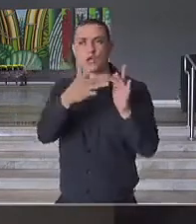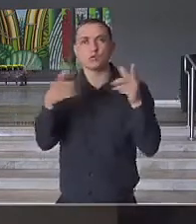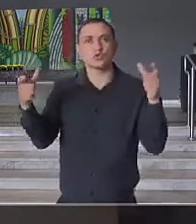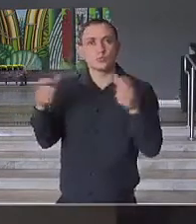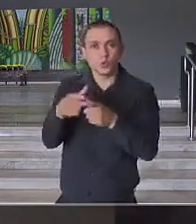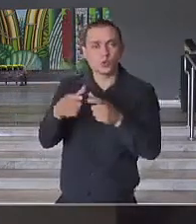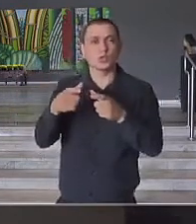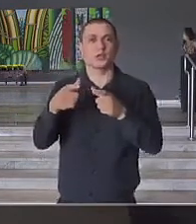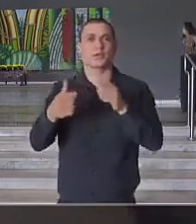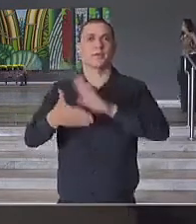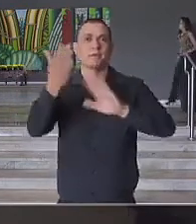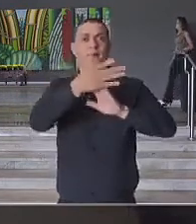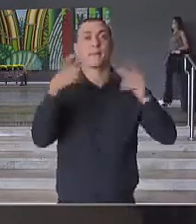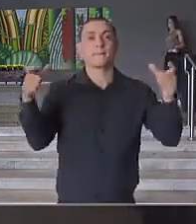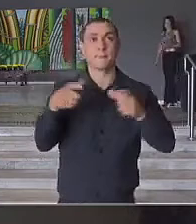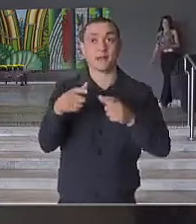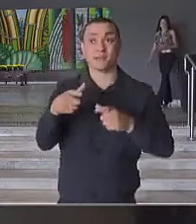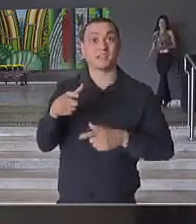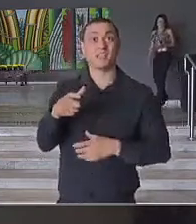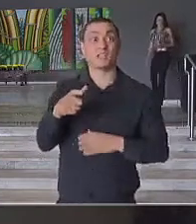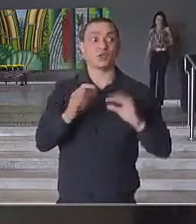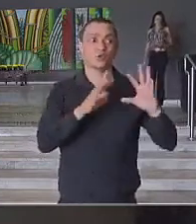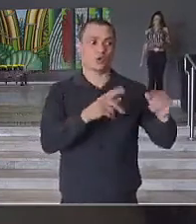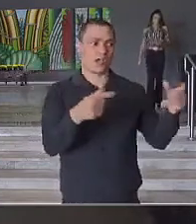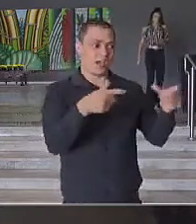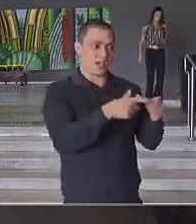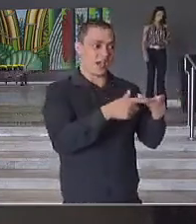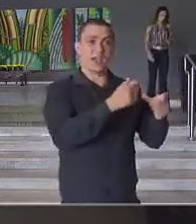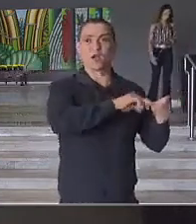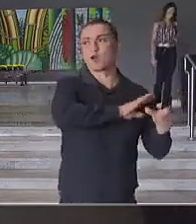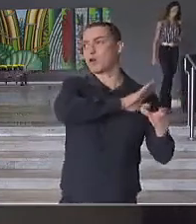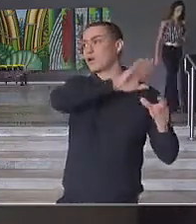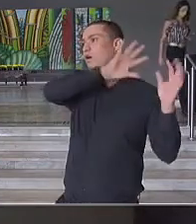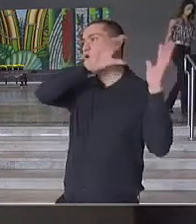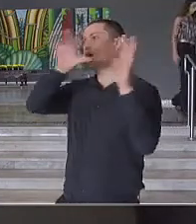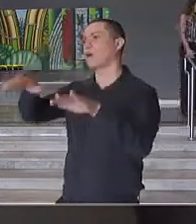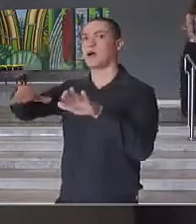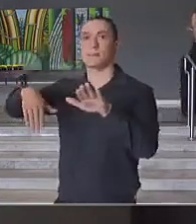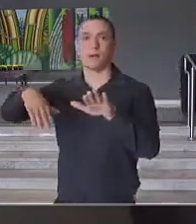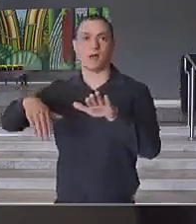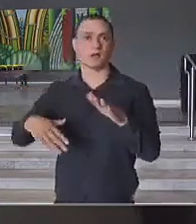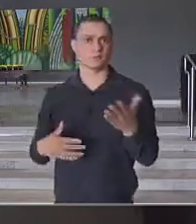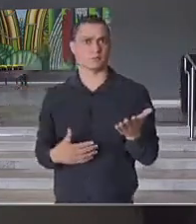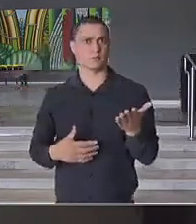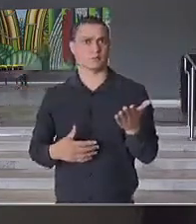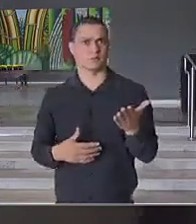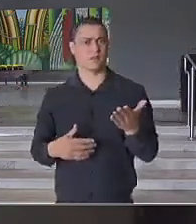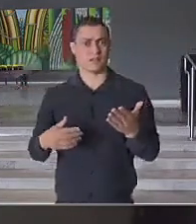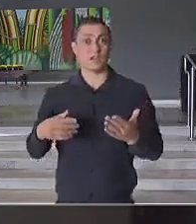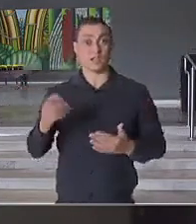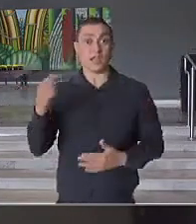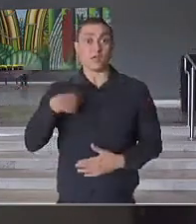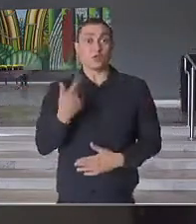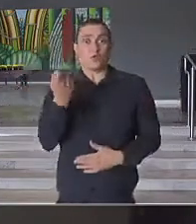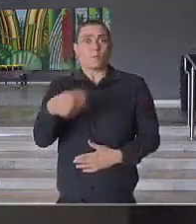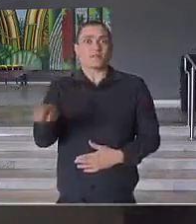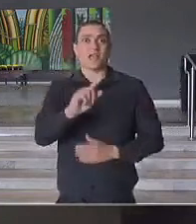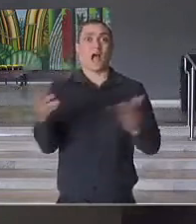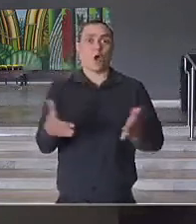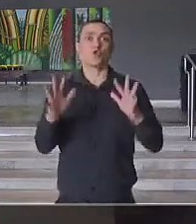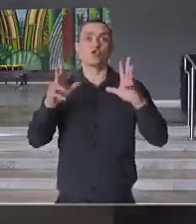com a mobilidade, e todos irem para uma praia. Isso é tudo que nós não